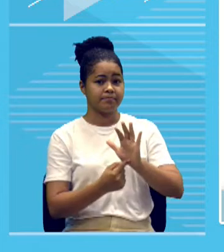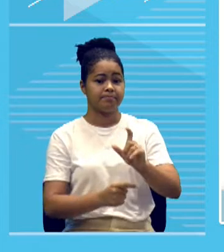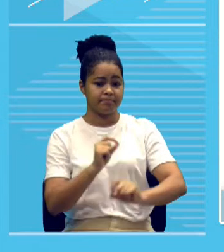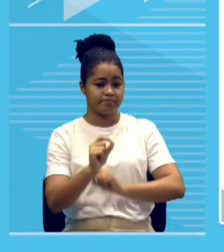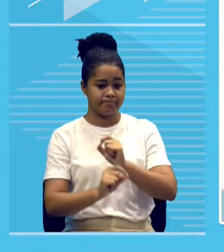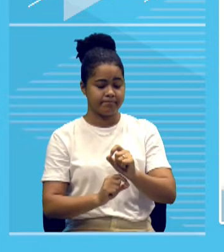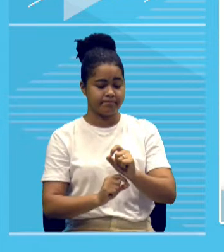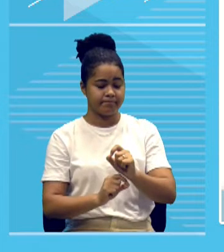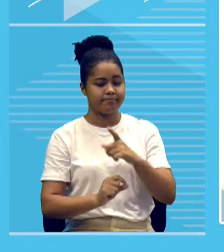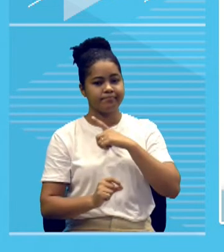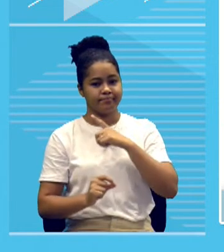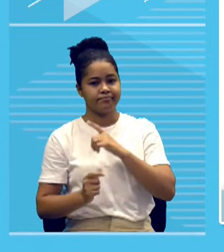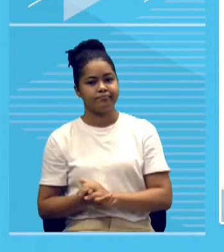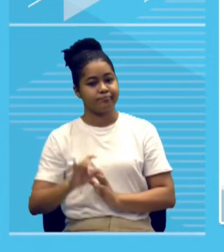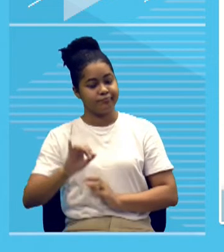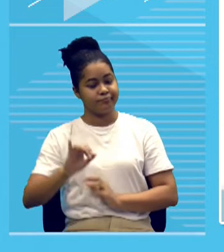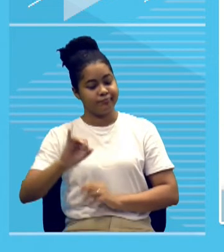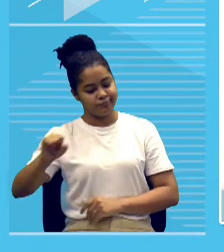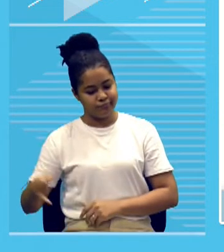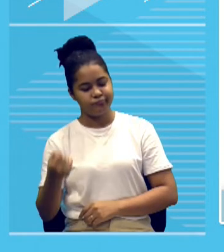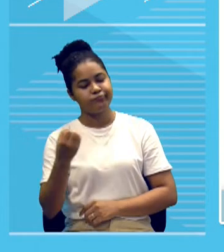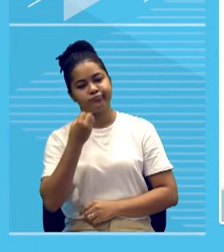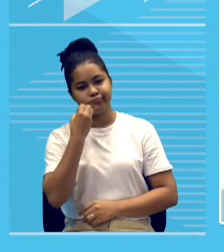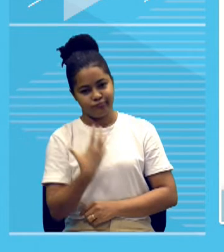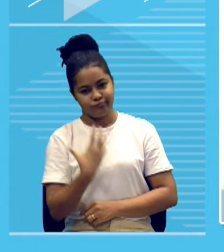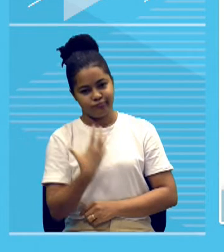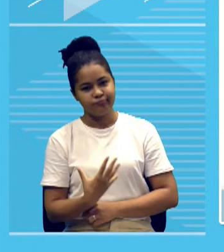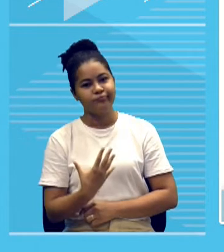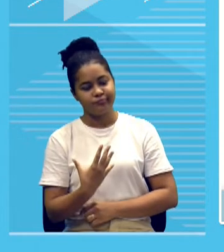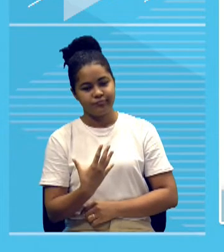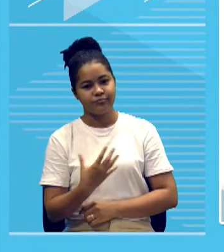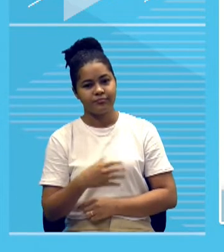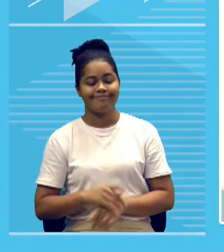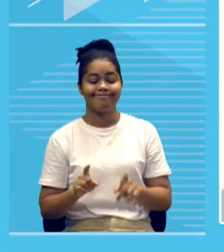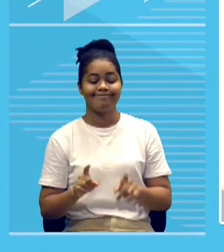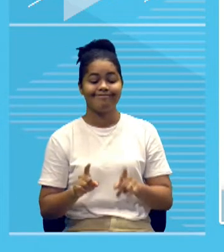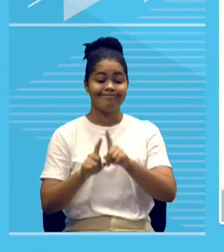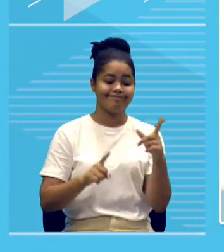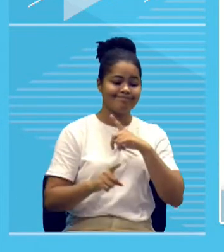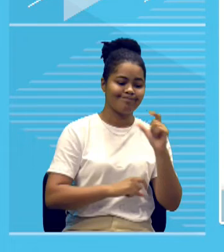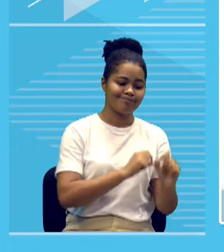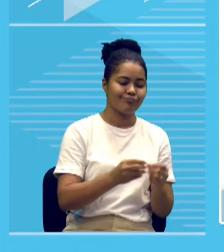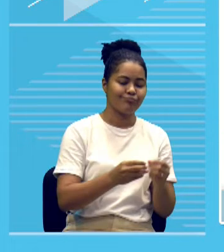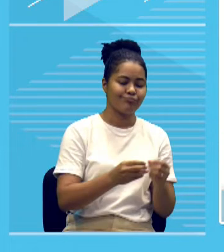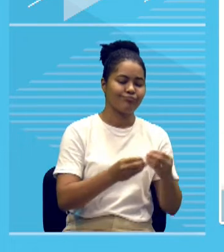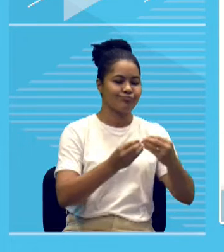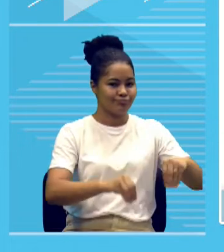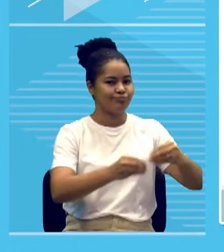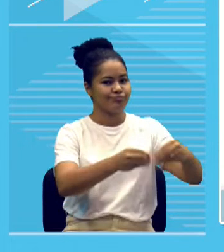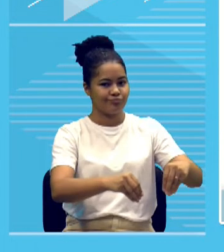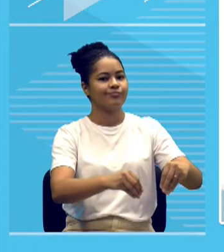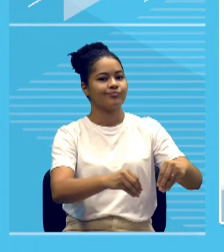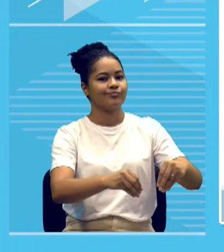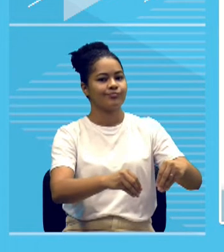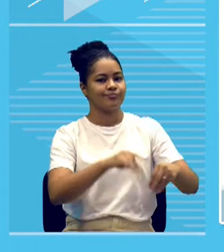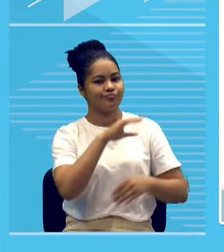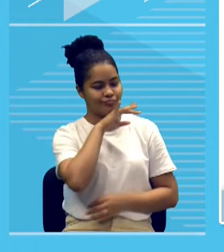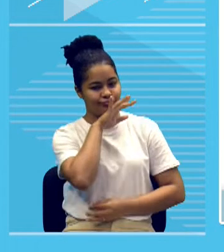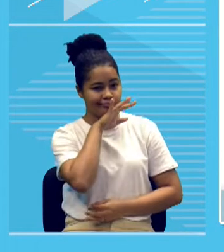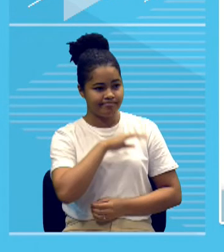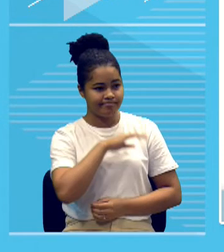existe vantagens claro que a gente busca as vantagens mas que também tem desvantagens viu